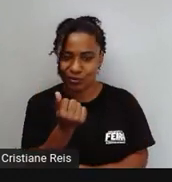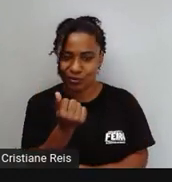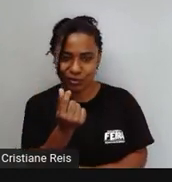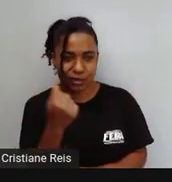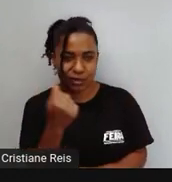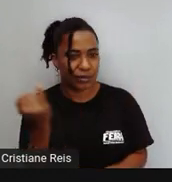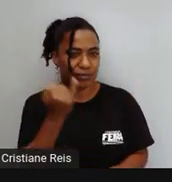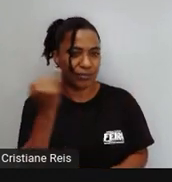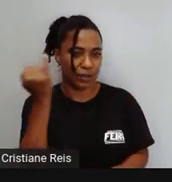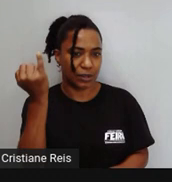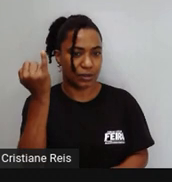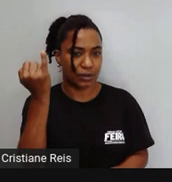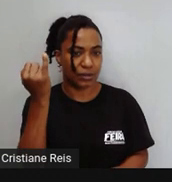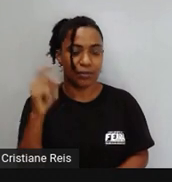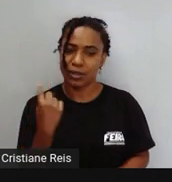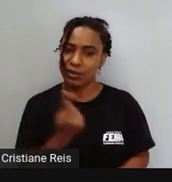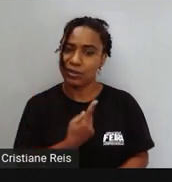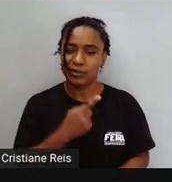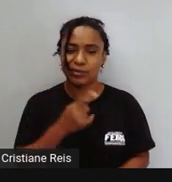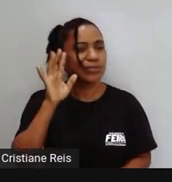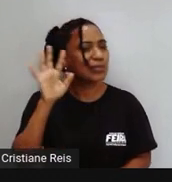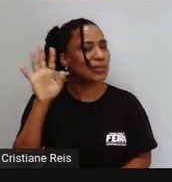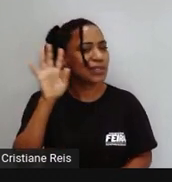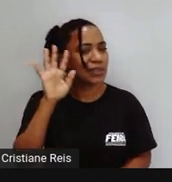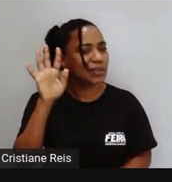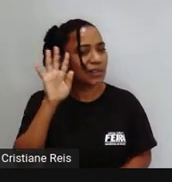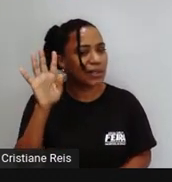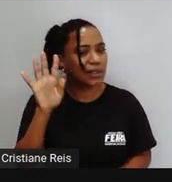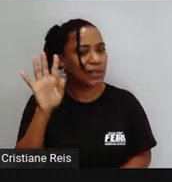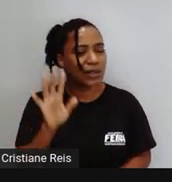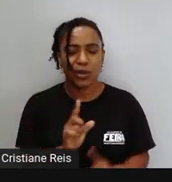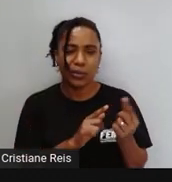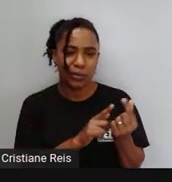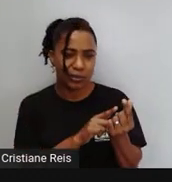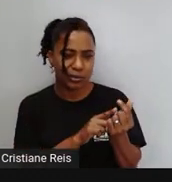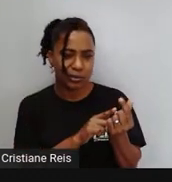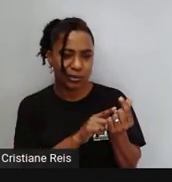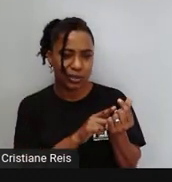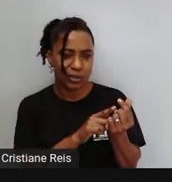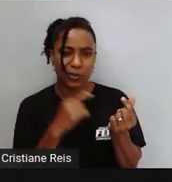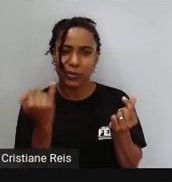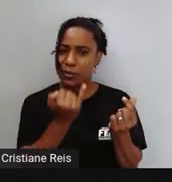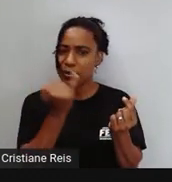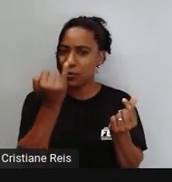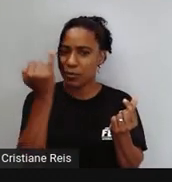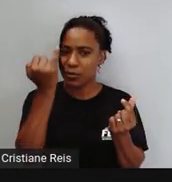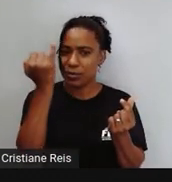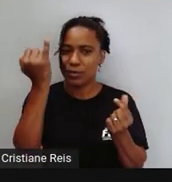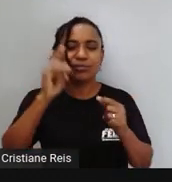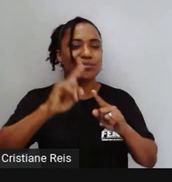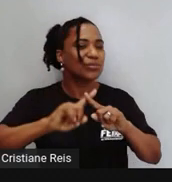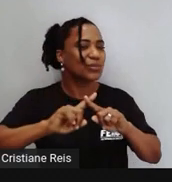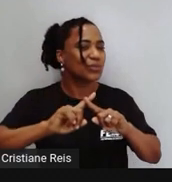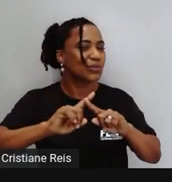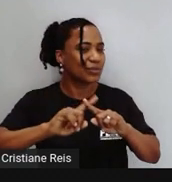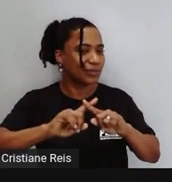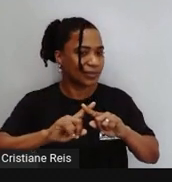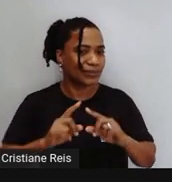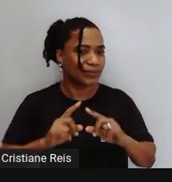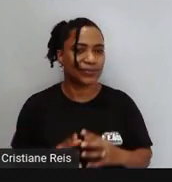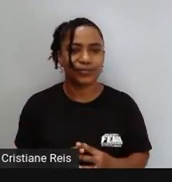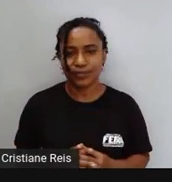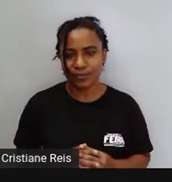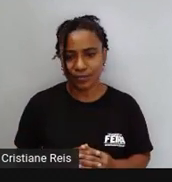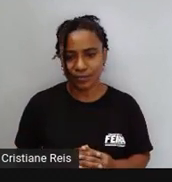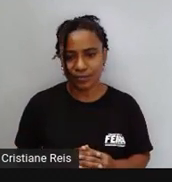Resta-nos refletir sobre o porquê que ele é importante. Então, vamos começar a pensar sobre isto